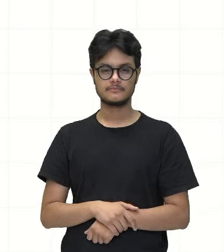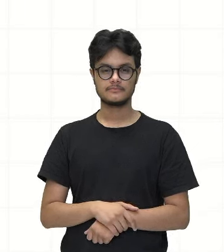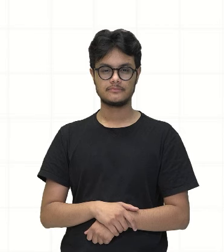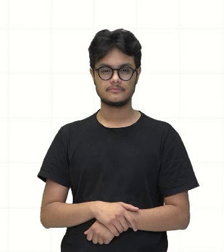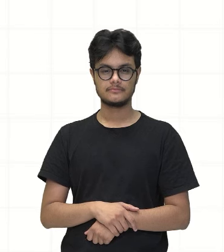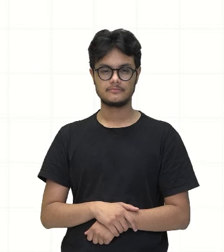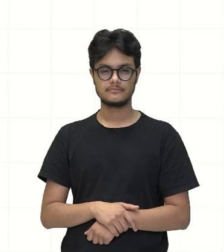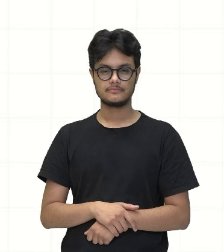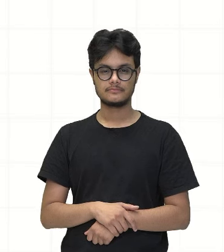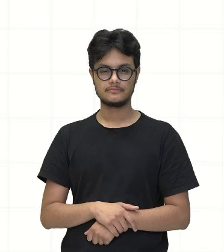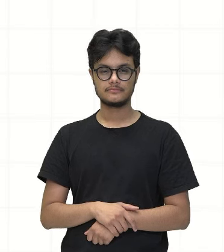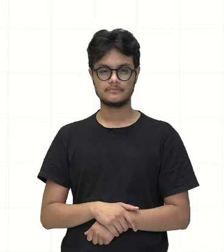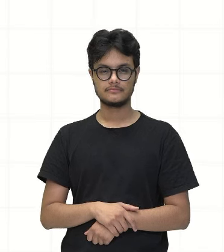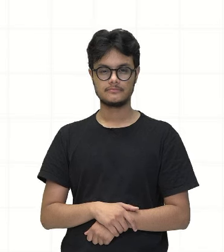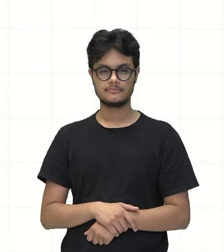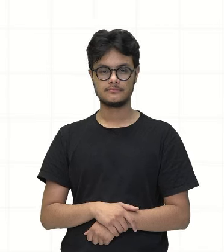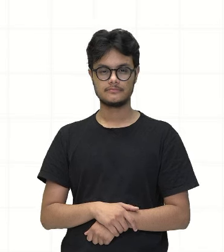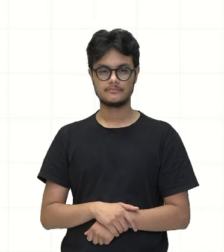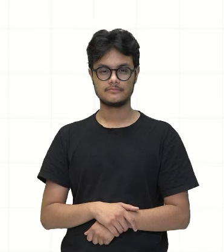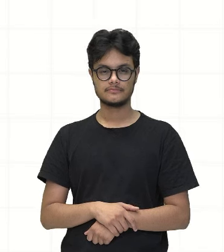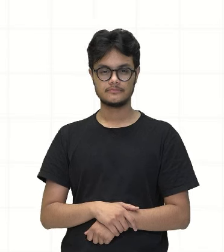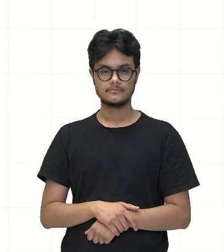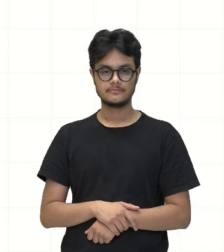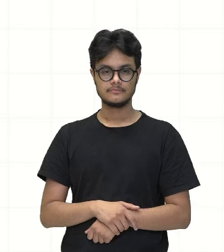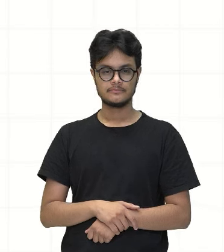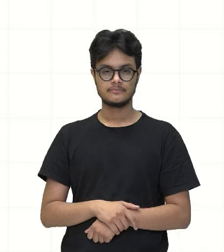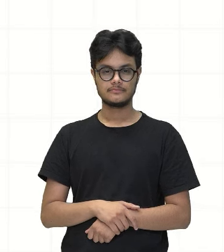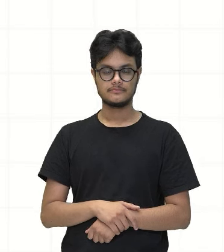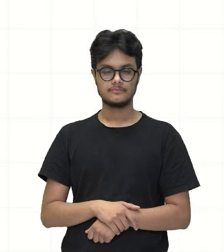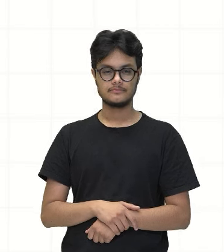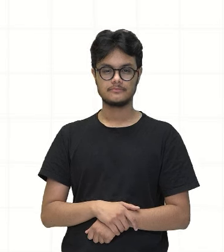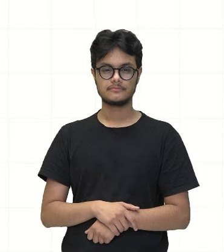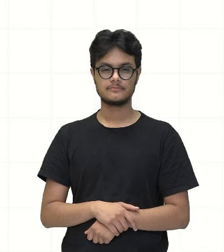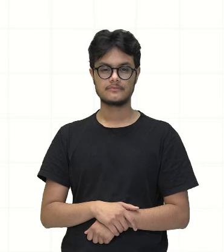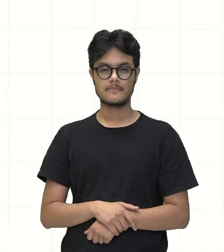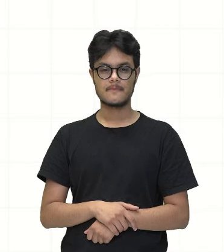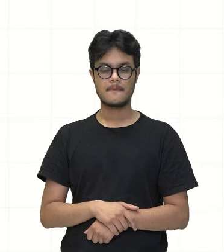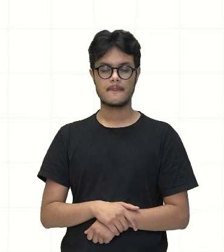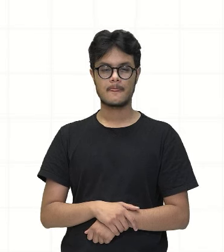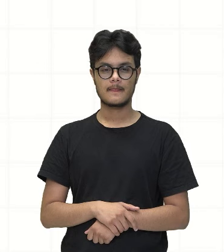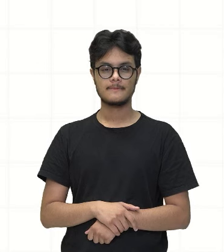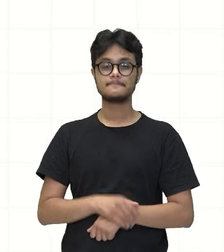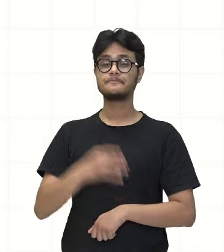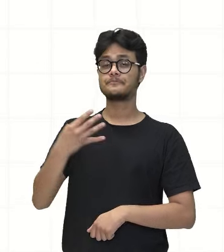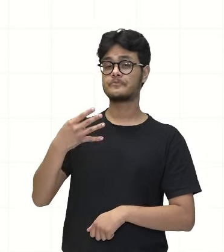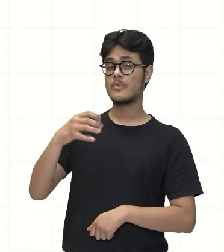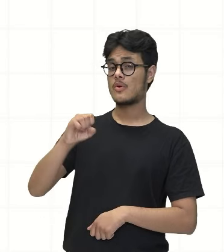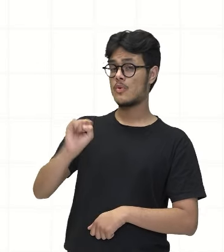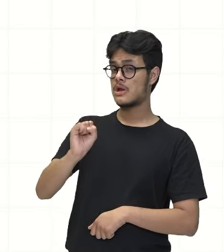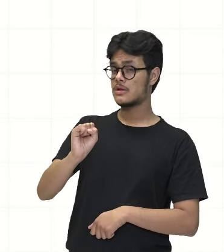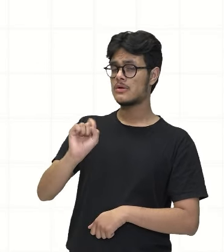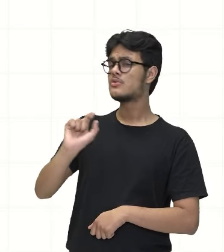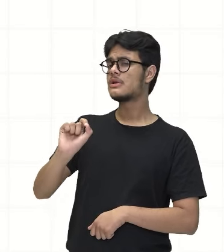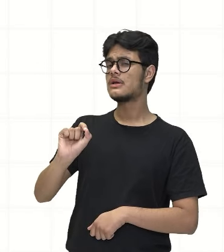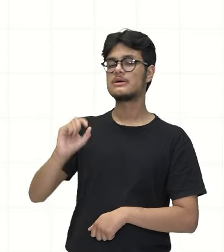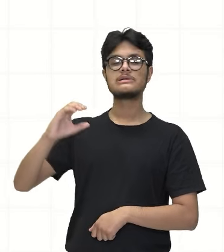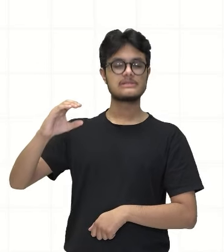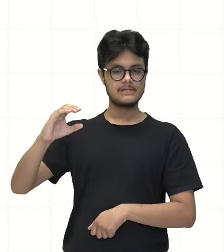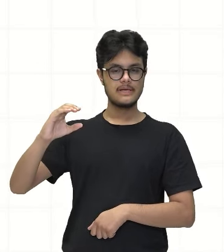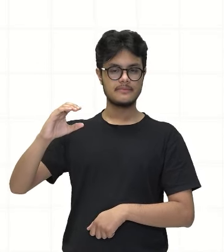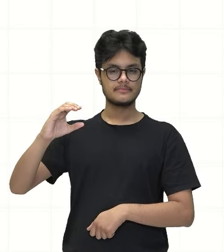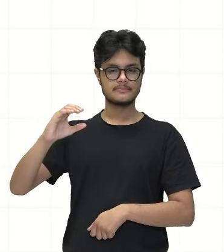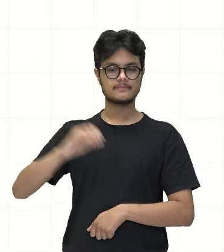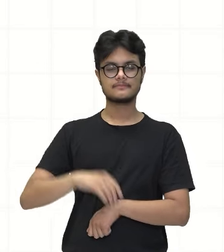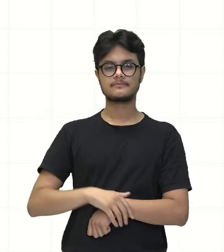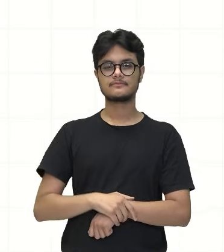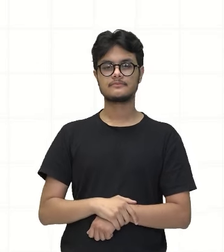é a hipotenusa toda, então ela só é a projeção, ó. E ela é a projeção de quem? Ela é a projeção desse cateto